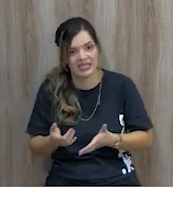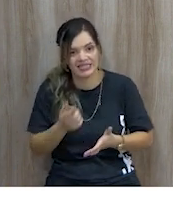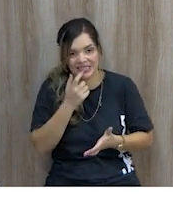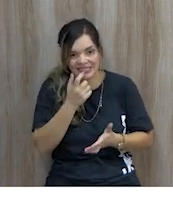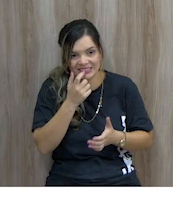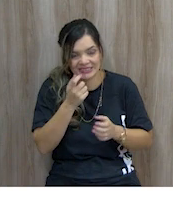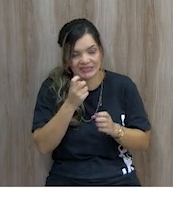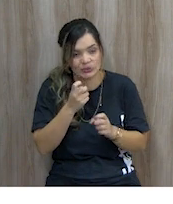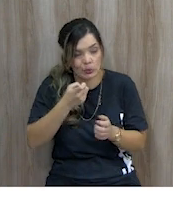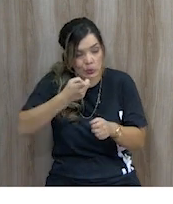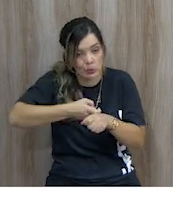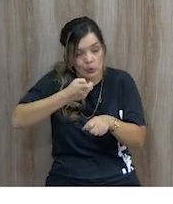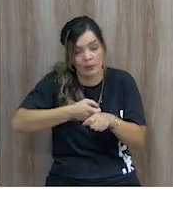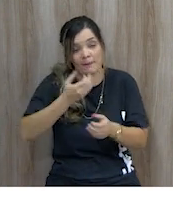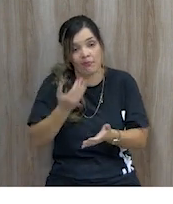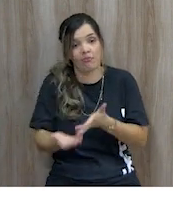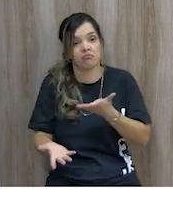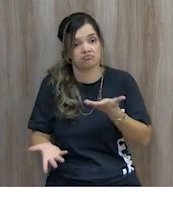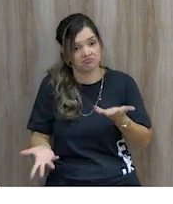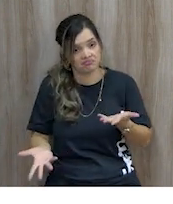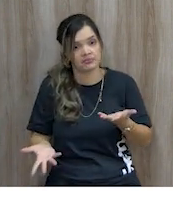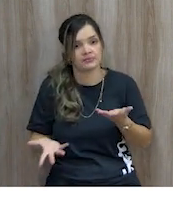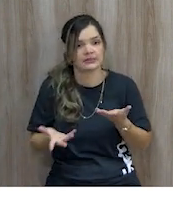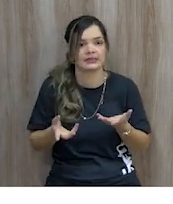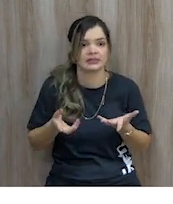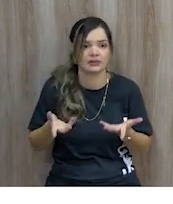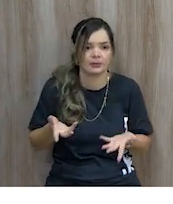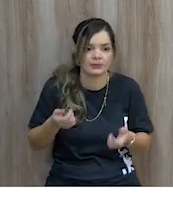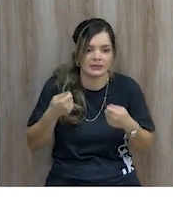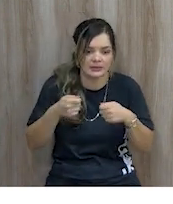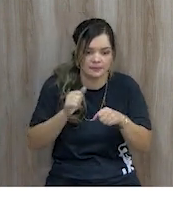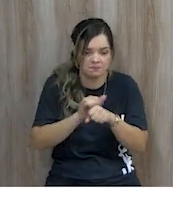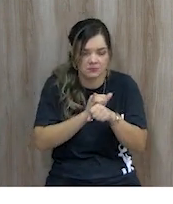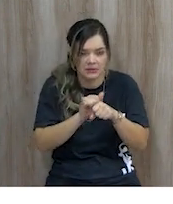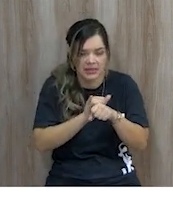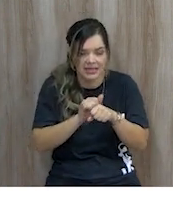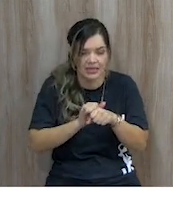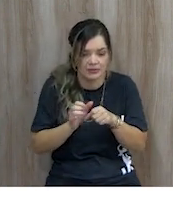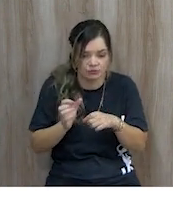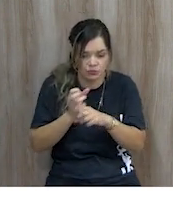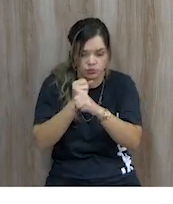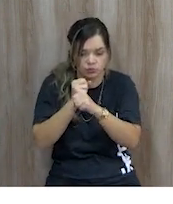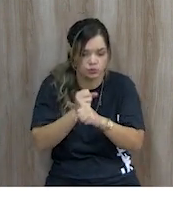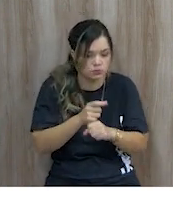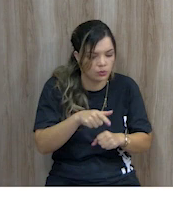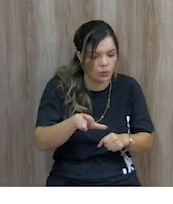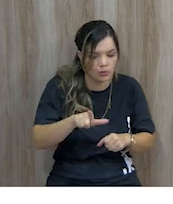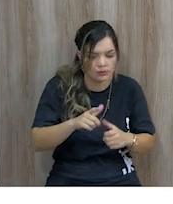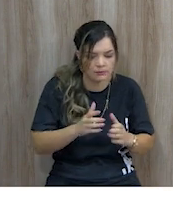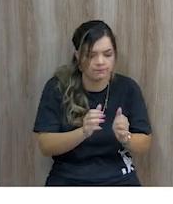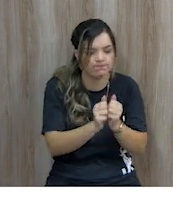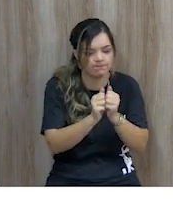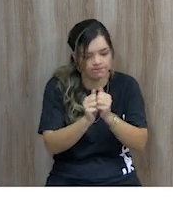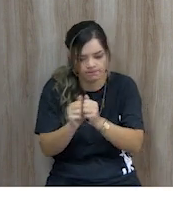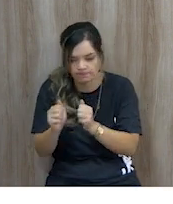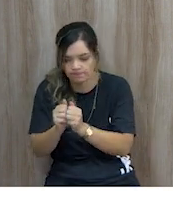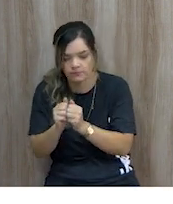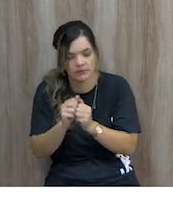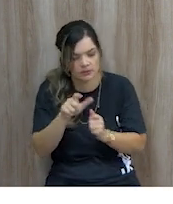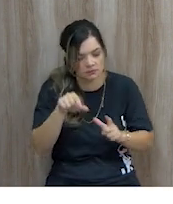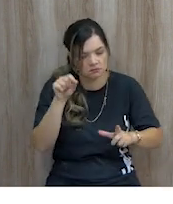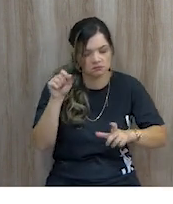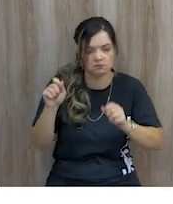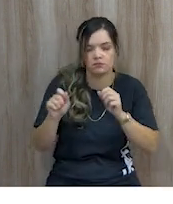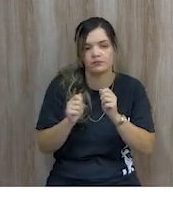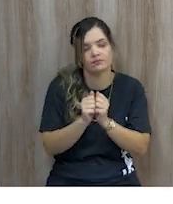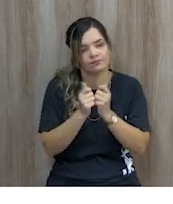técnica associativa. Então, a gente não vai simplesmente recobrir. É o que a gente precisa explicar para o paciente. Sim, eu posso